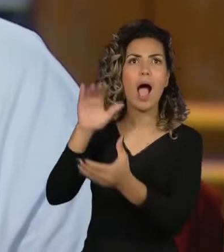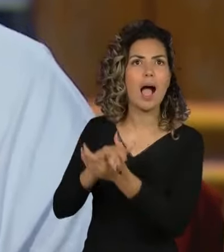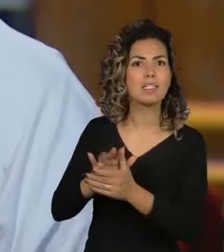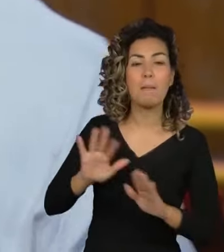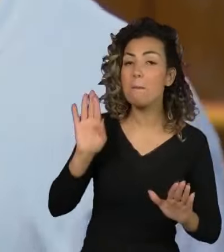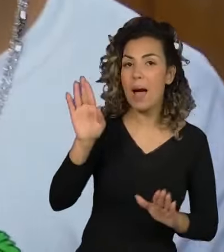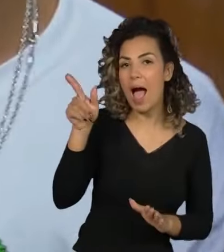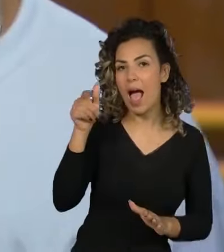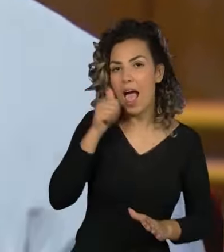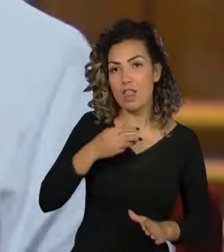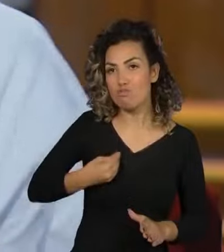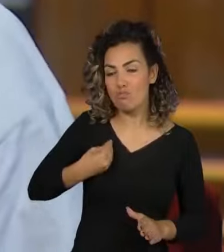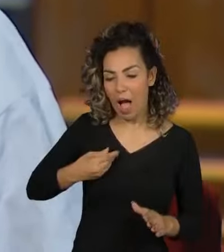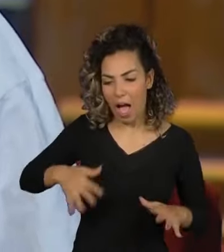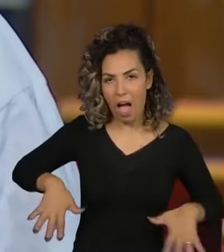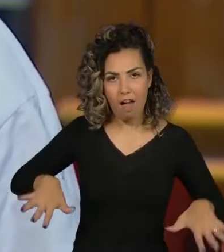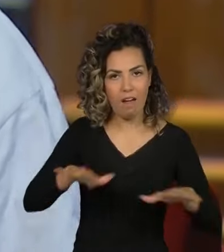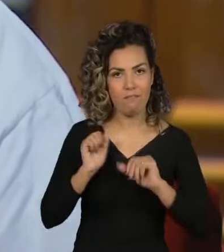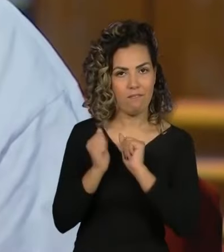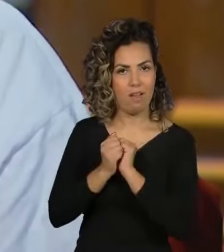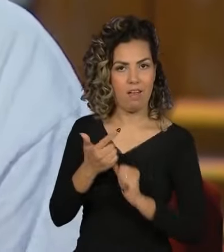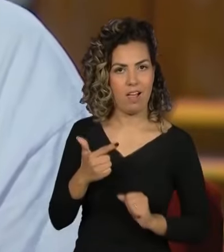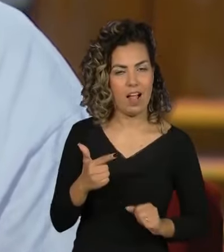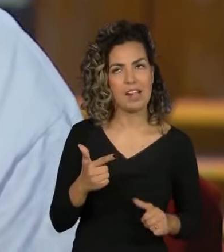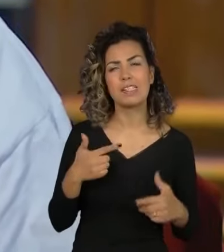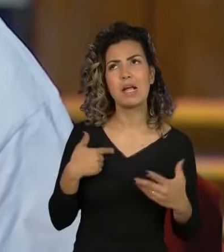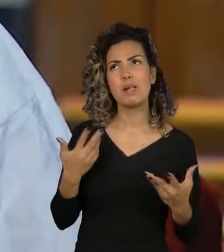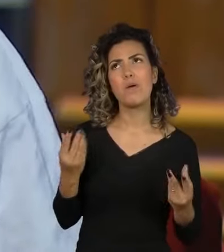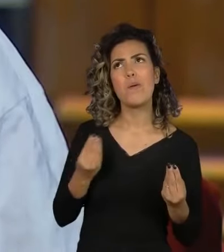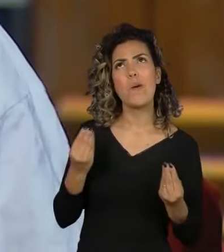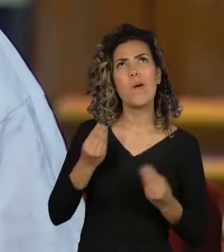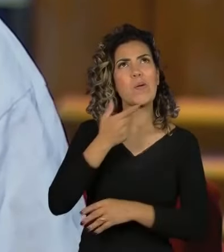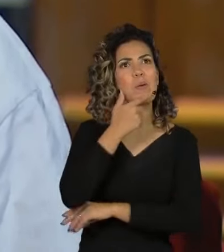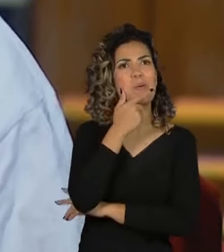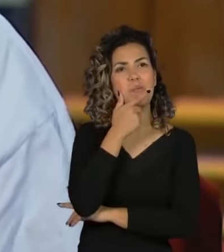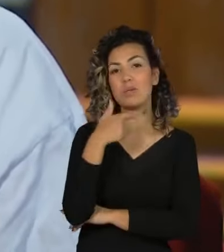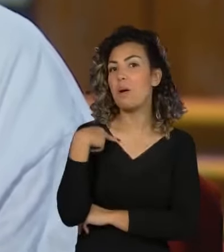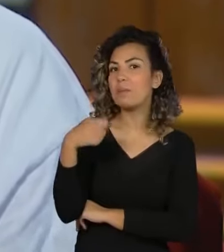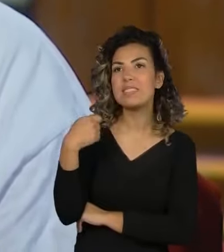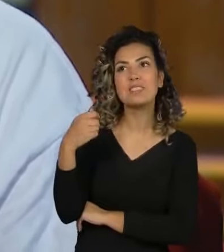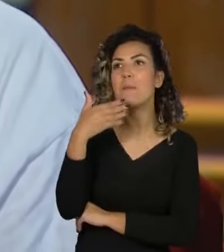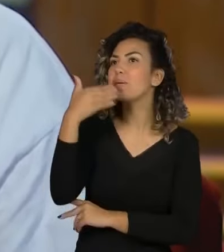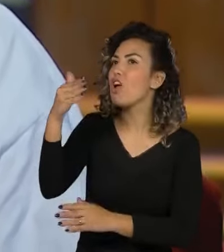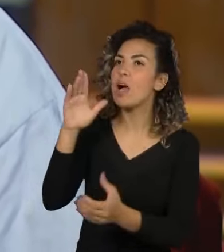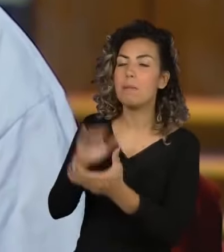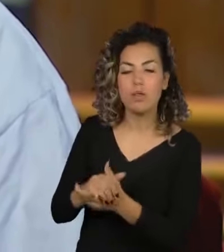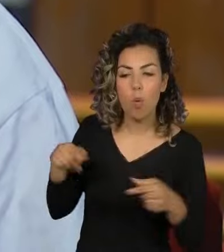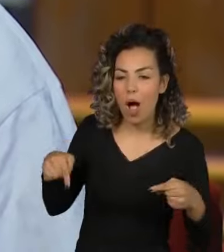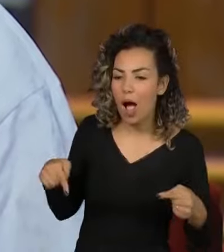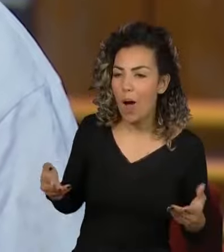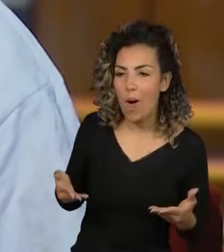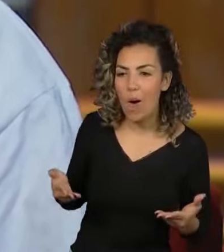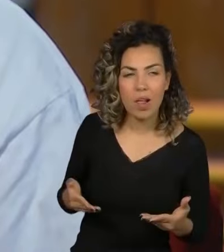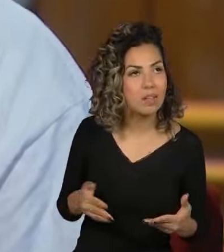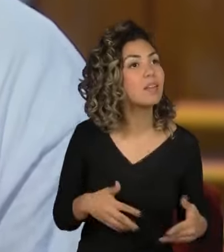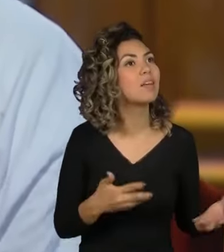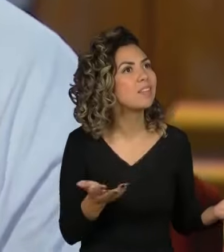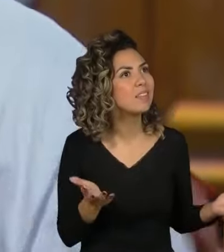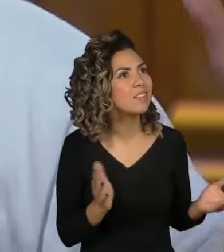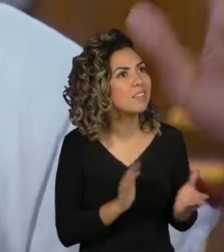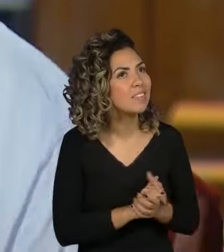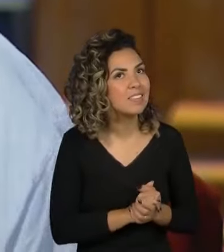ela não tava lá falei mano mas como eu não vou conseguir guardar isso velho eu ten que pedir agora velho que senão velho e aí